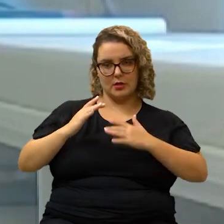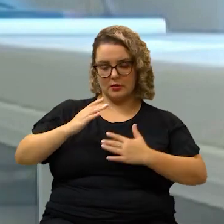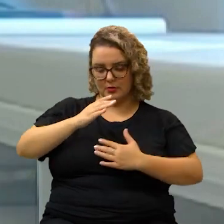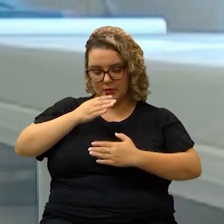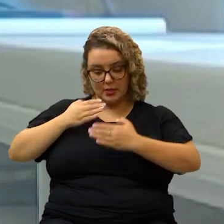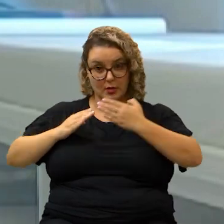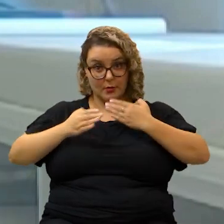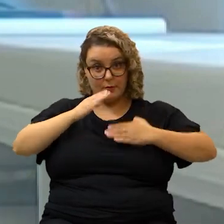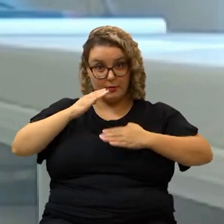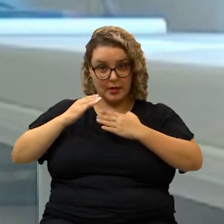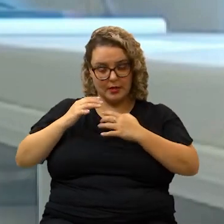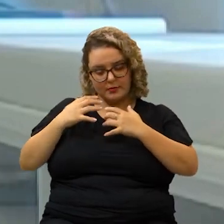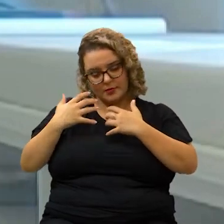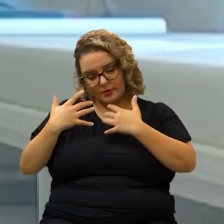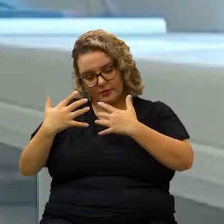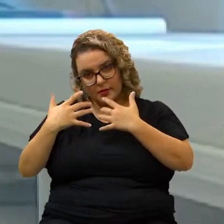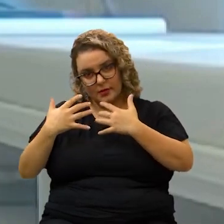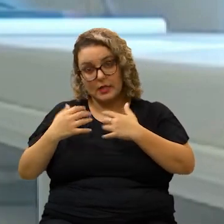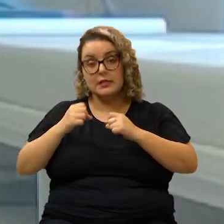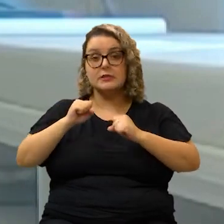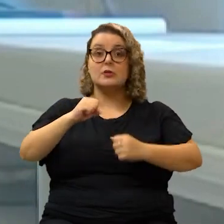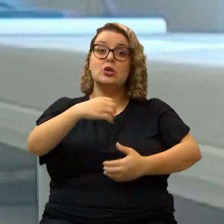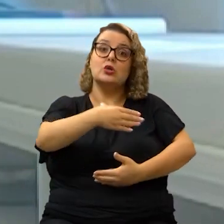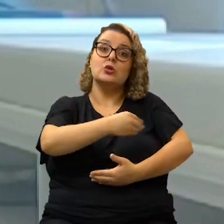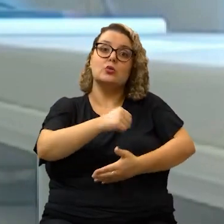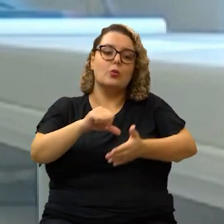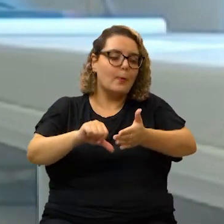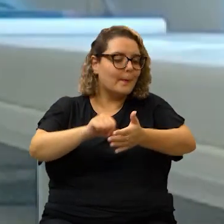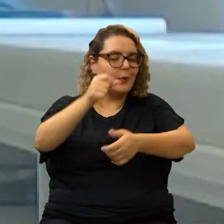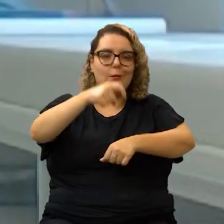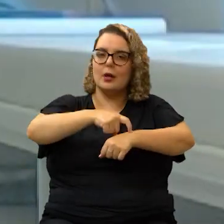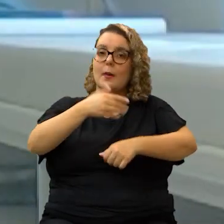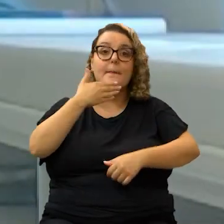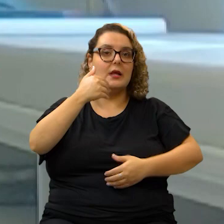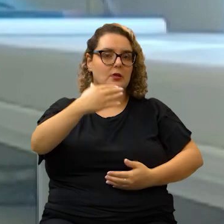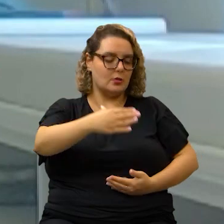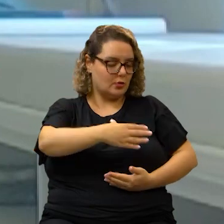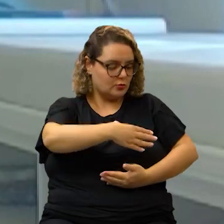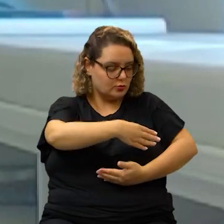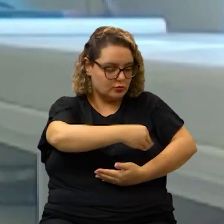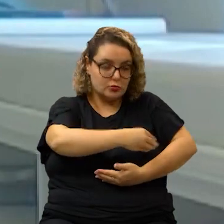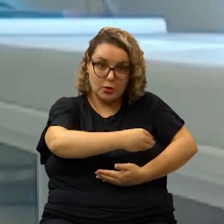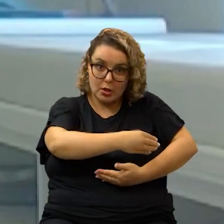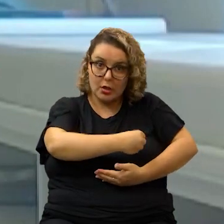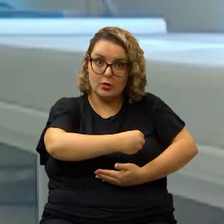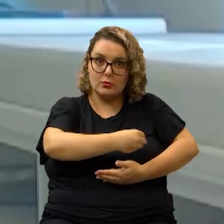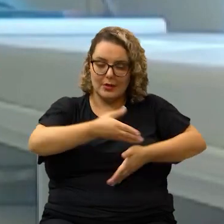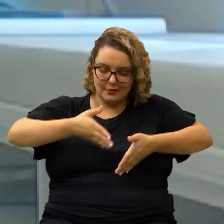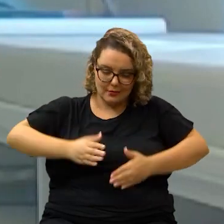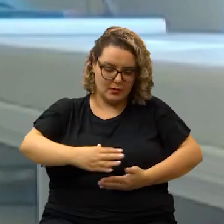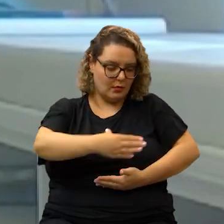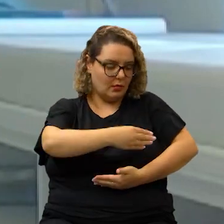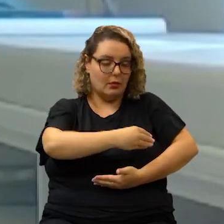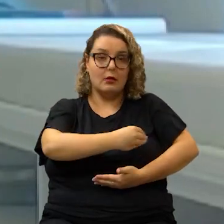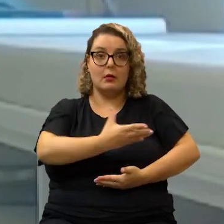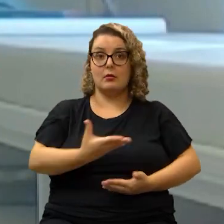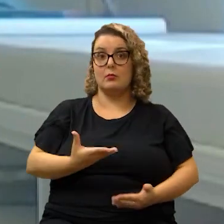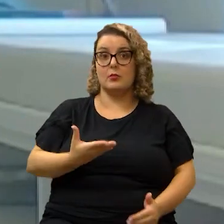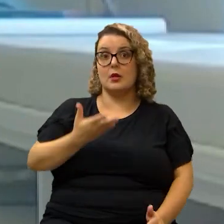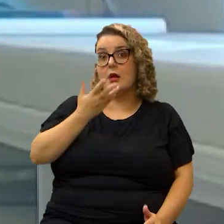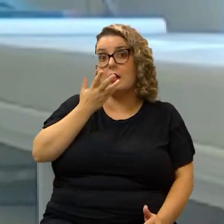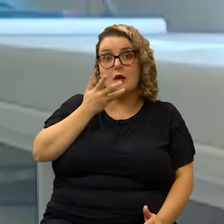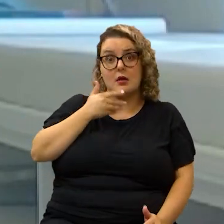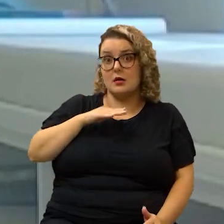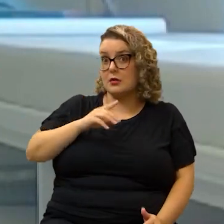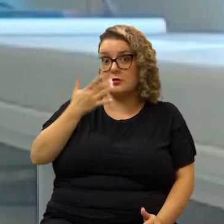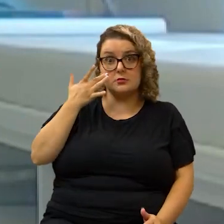primeiro instante, melhor, porque às vezes a criança está apta a mamar, às vezes não está, não é que tem que